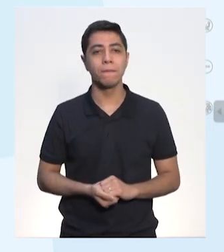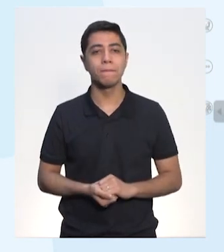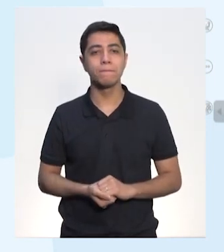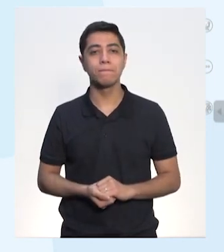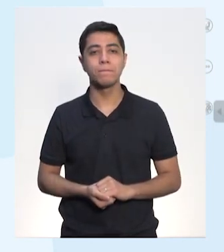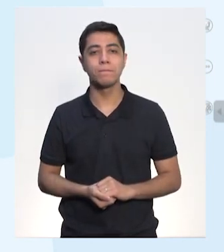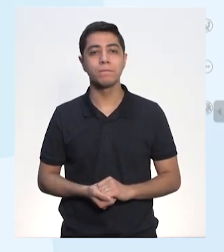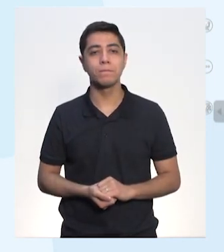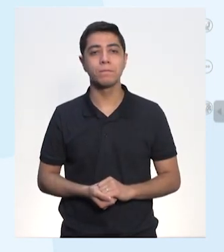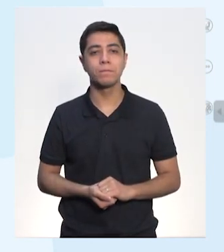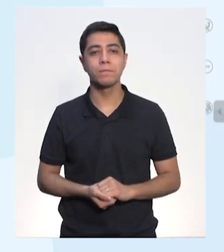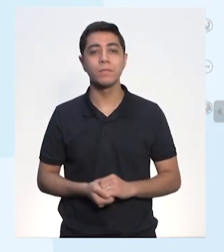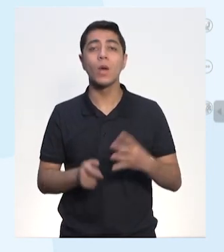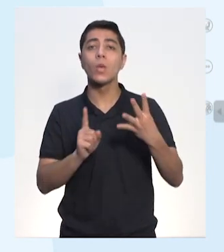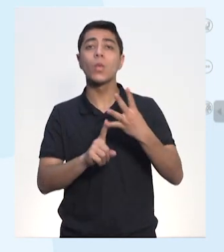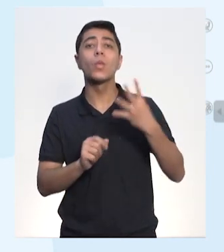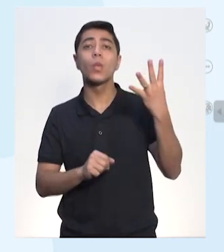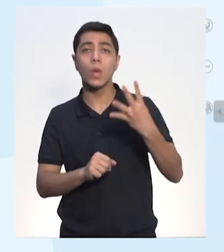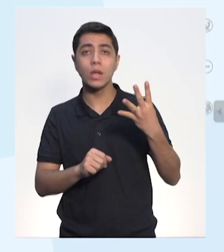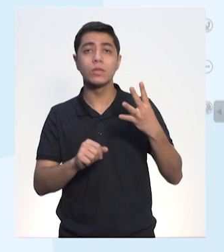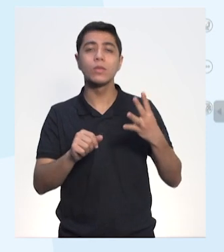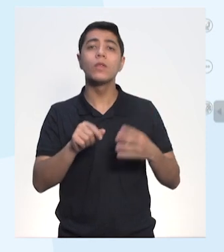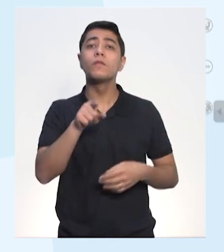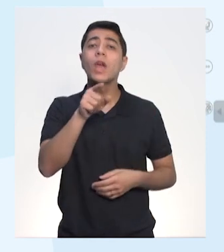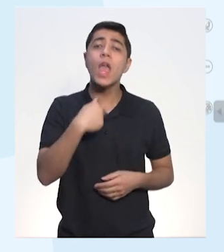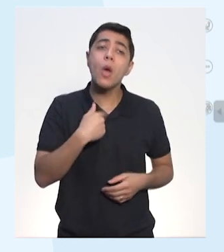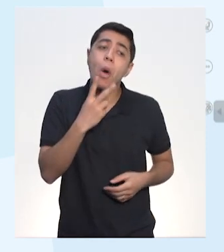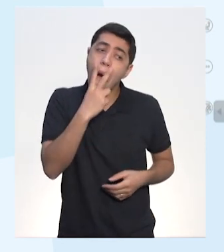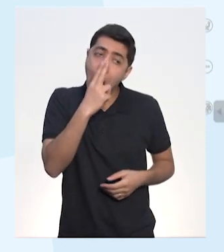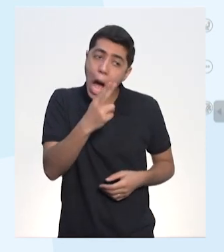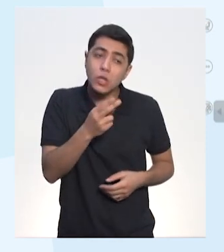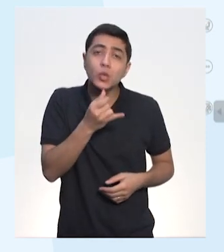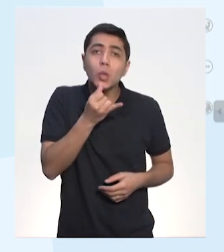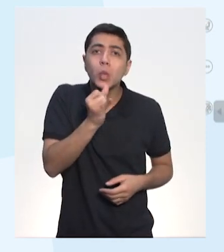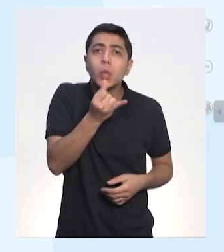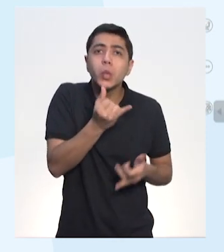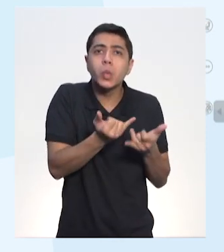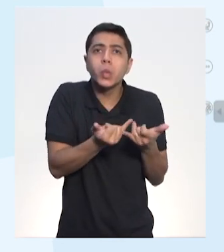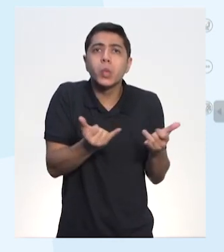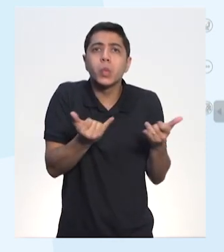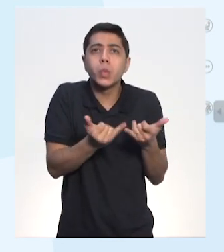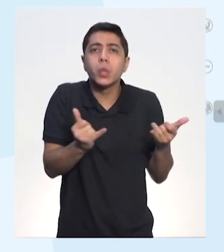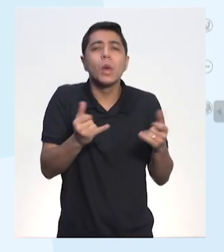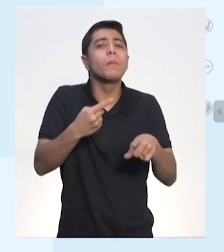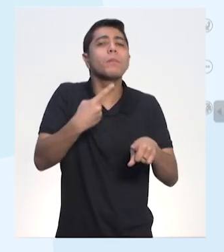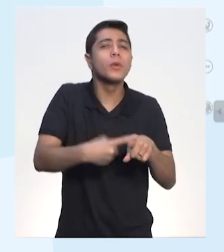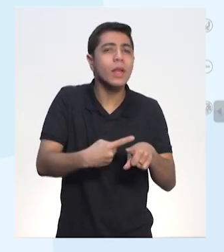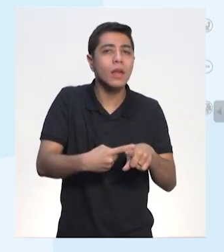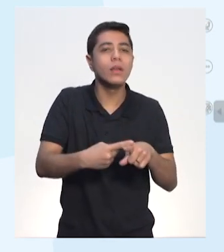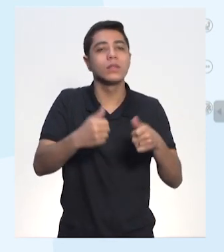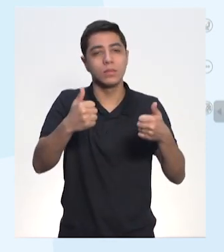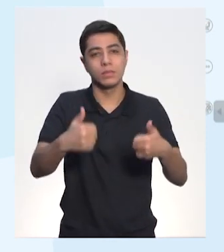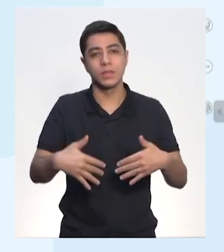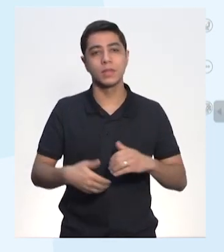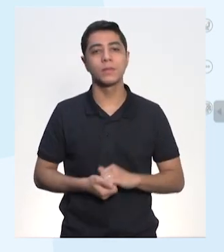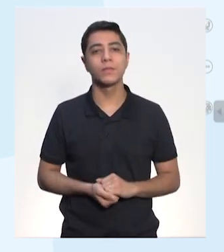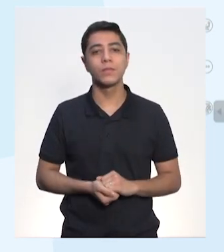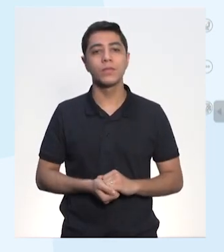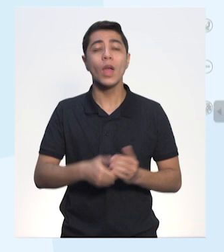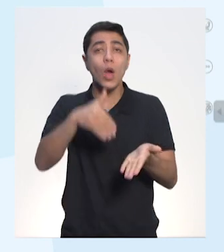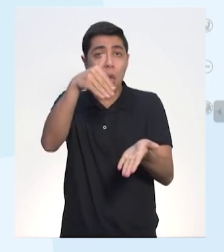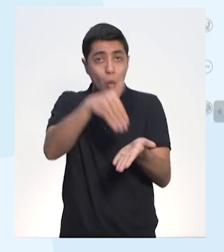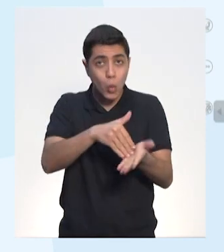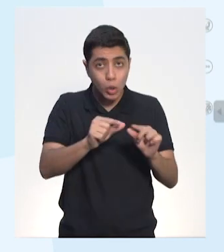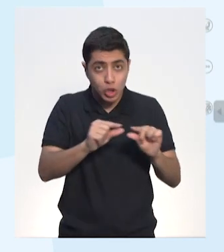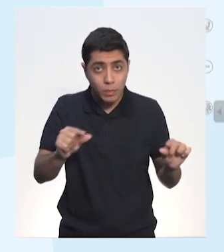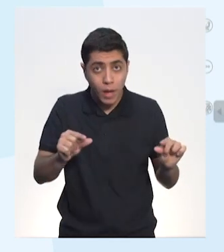aí entra o que a professora falou, né? E a última é como a gente pode melhorar esse experimento. Então é isso, gente. Espero que